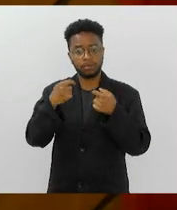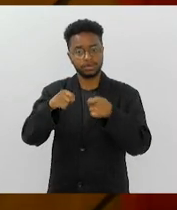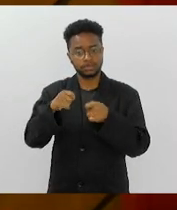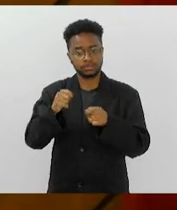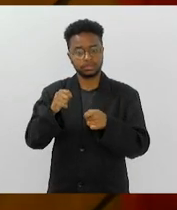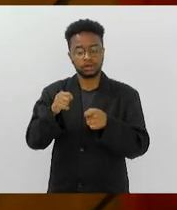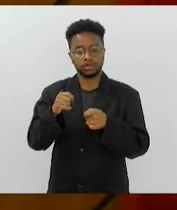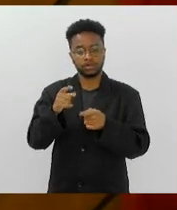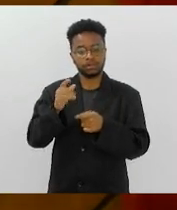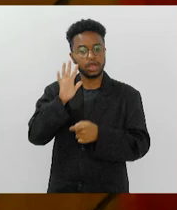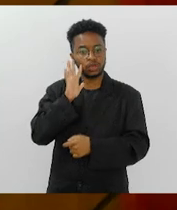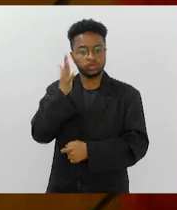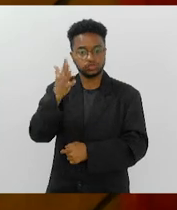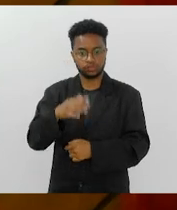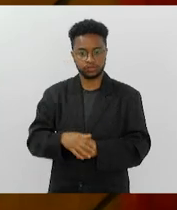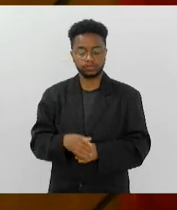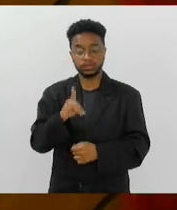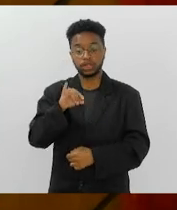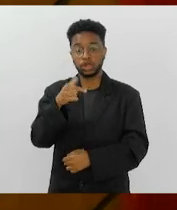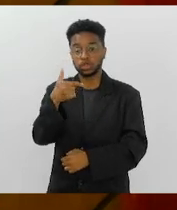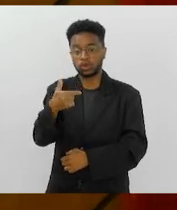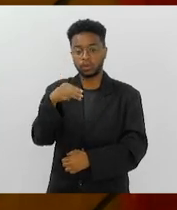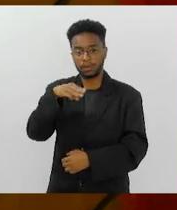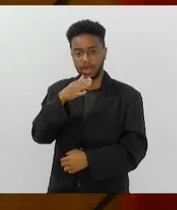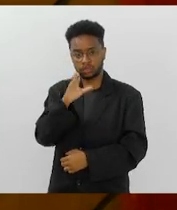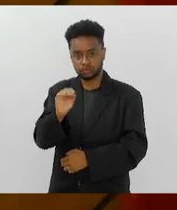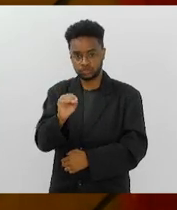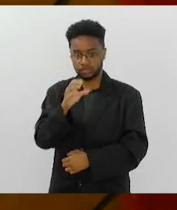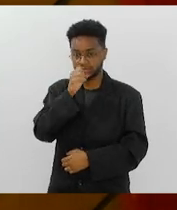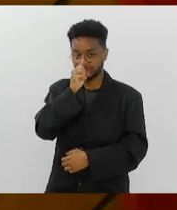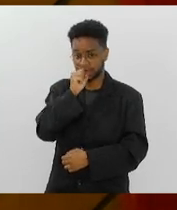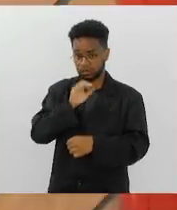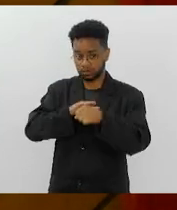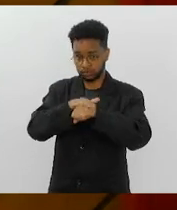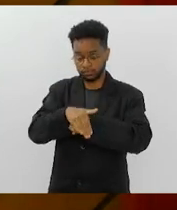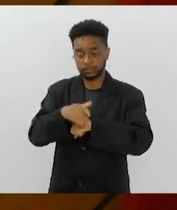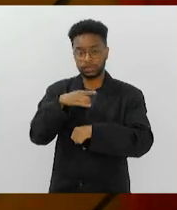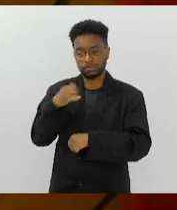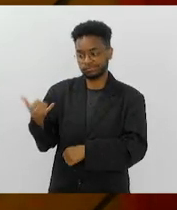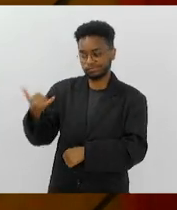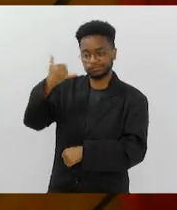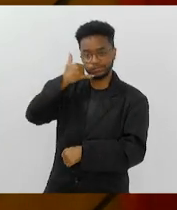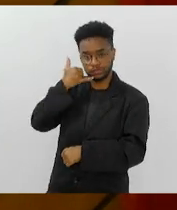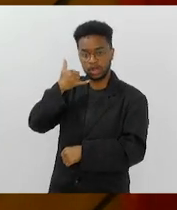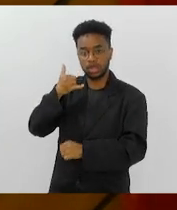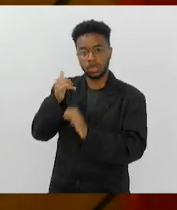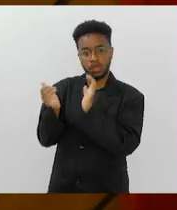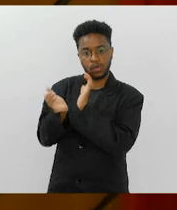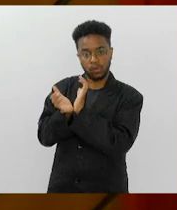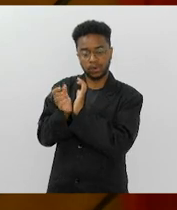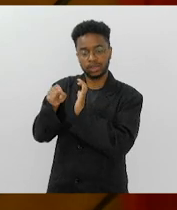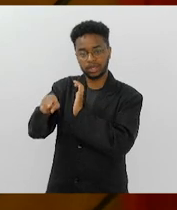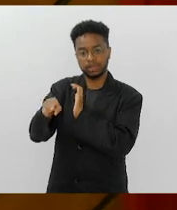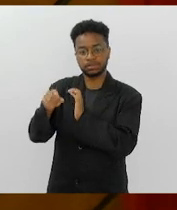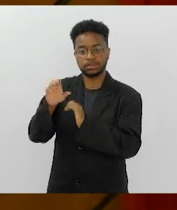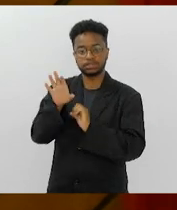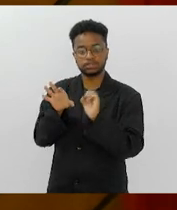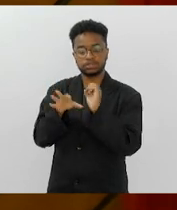No dia 2 de março, era um sábado à noite, eu recebi uma ligação de um integrante do Serviço de Inteligência da Secretaria de Segurança